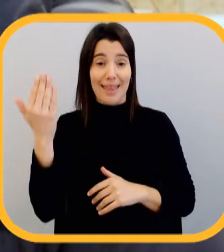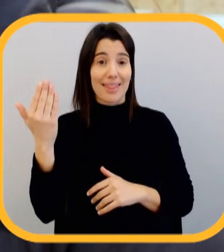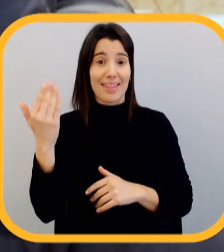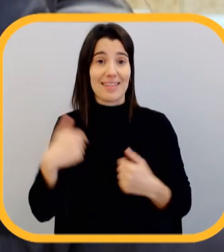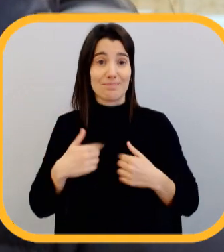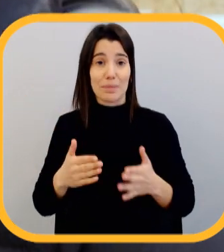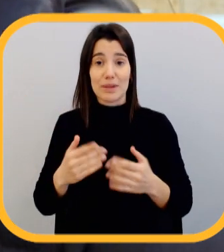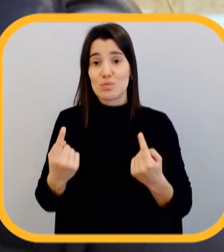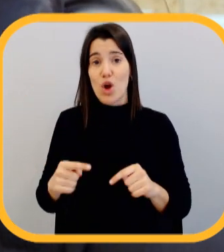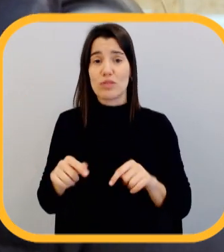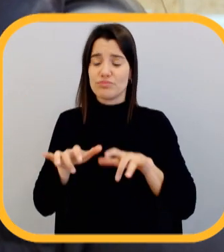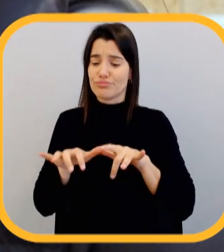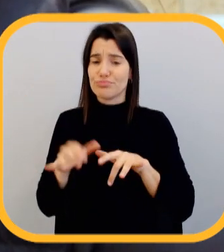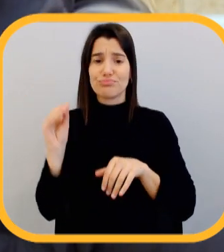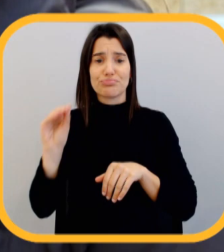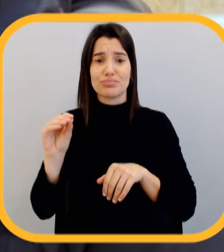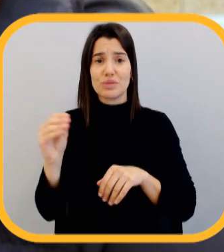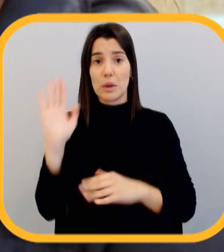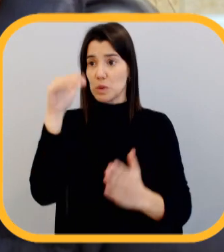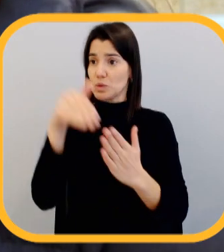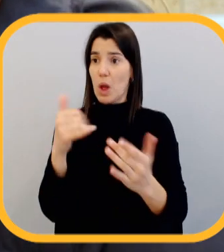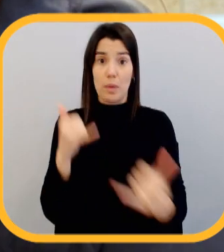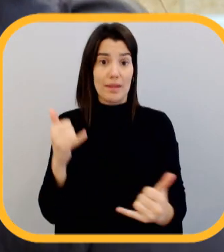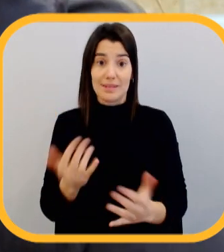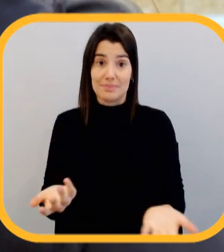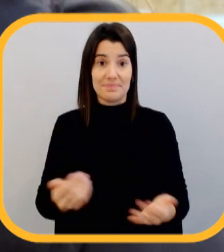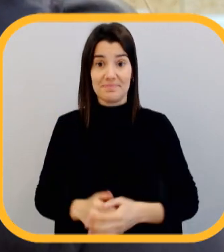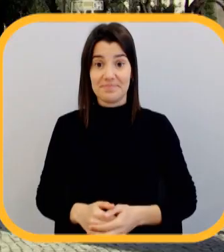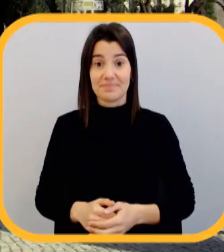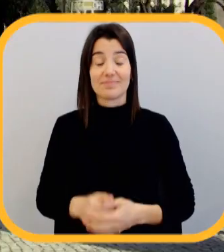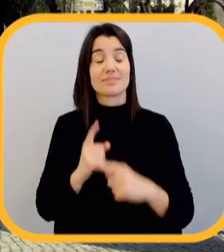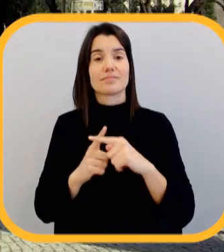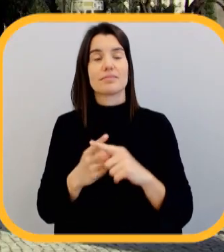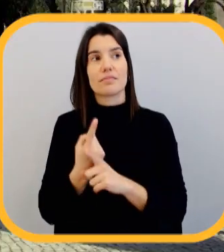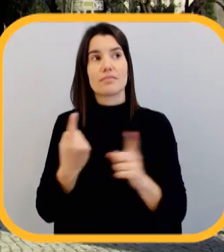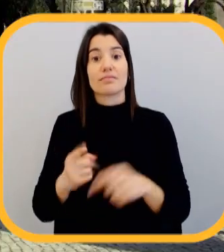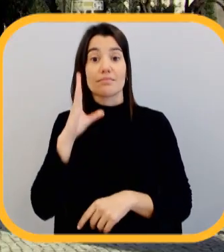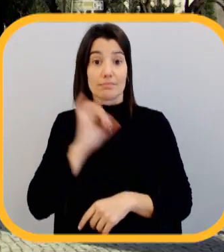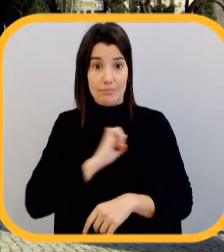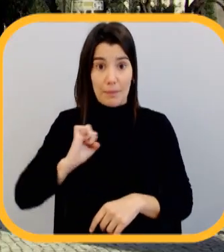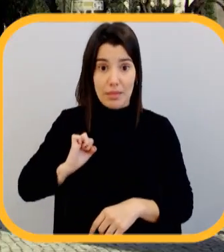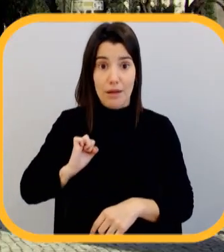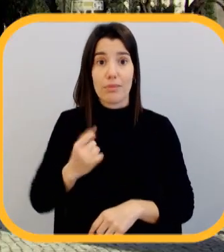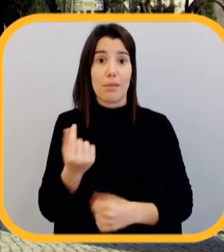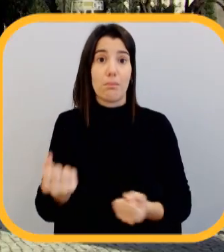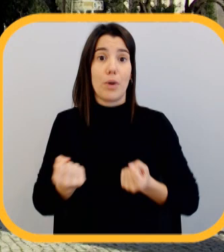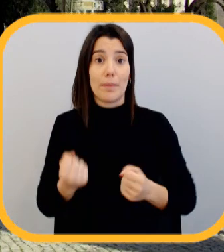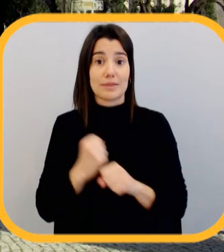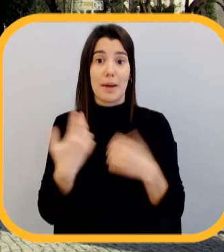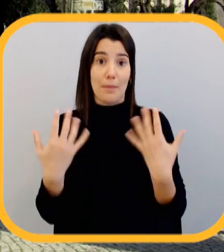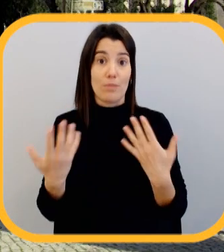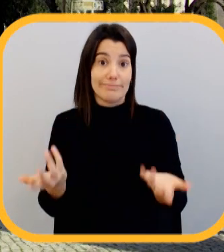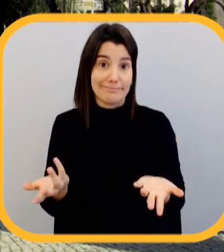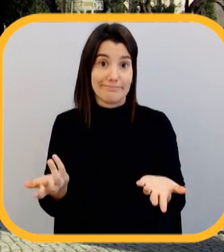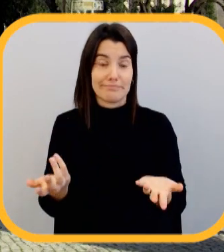capacidades para fazê-lo, simplesmente precisas de escrever algo e tens o resultado quase que imediatamente. As vantagens é que acho que para a entidade patronal vai poupar muito